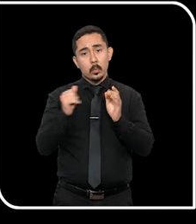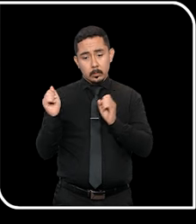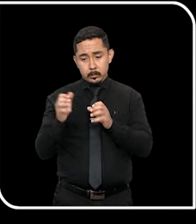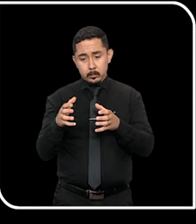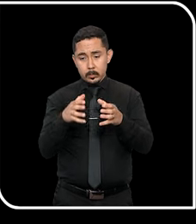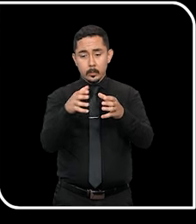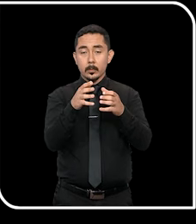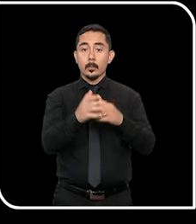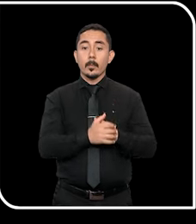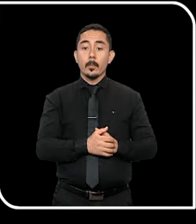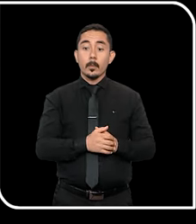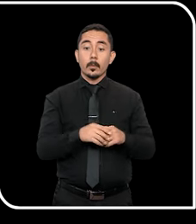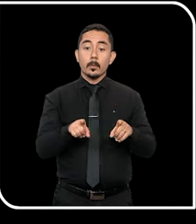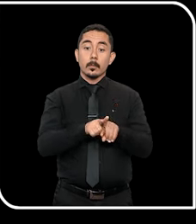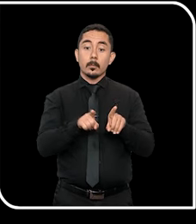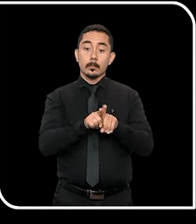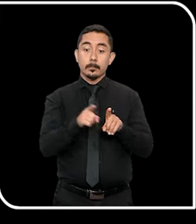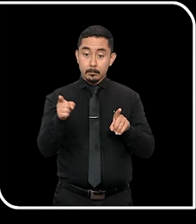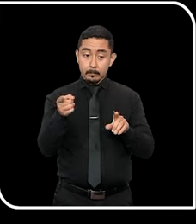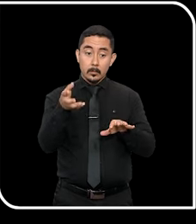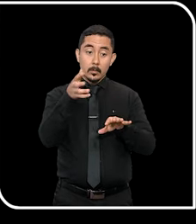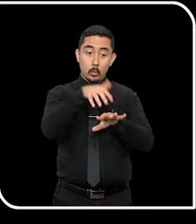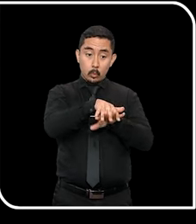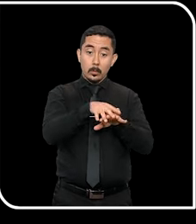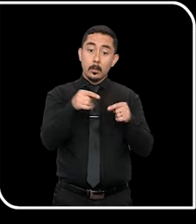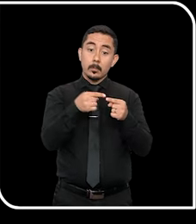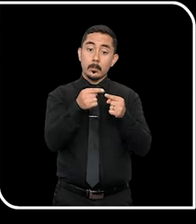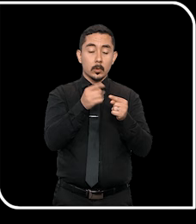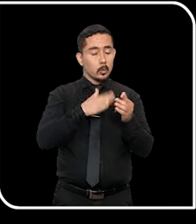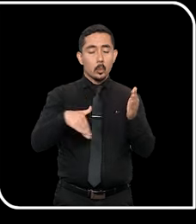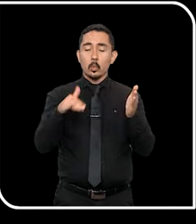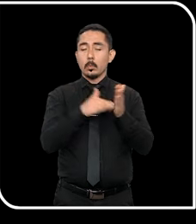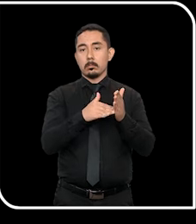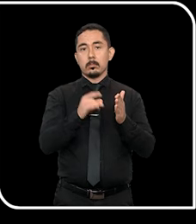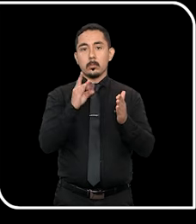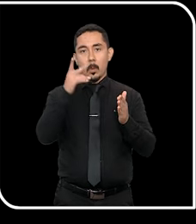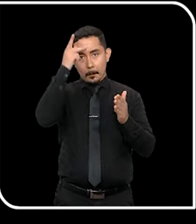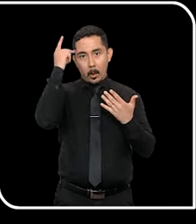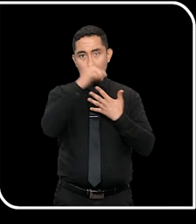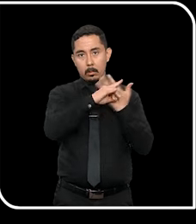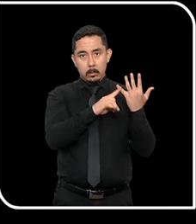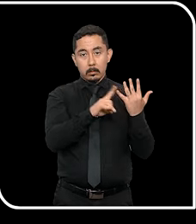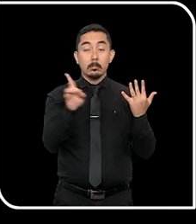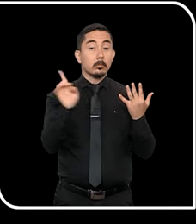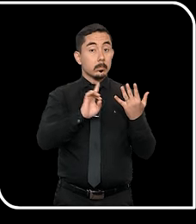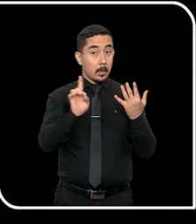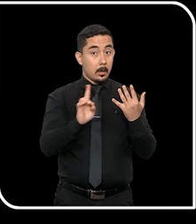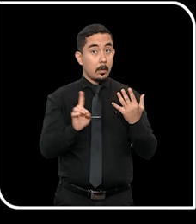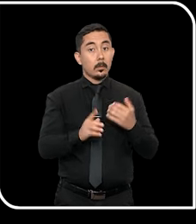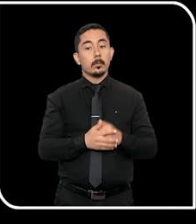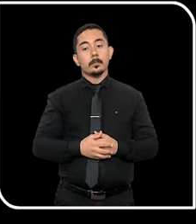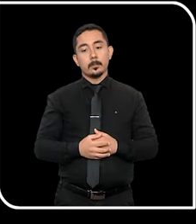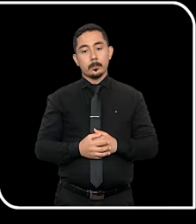mundo e a inclusão ela é um assunto de todos ela não é um assunto só de quem tem